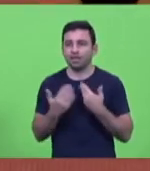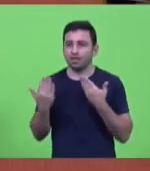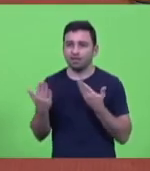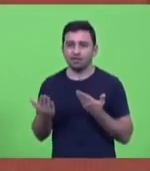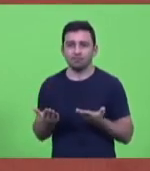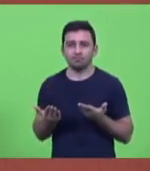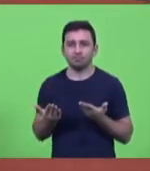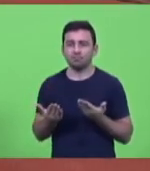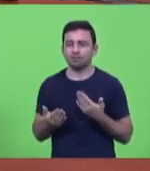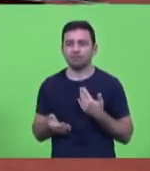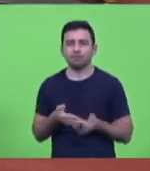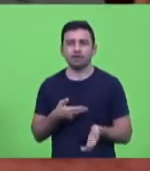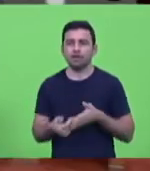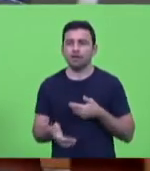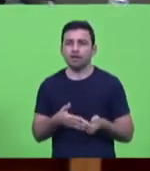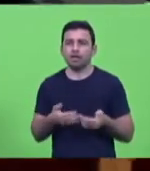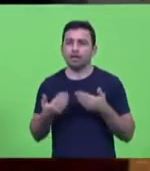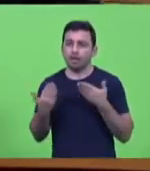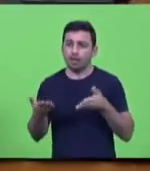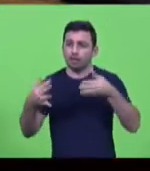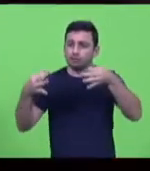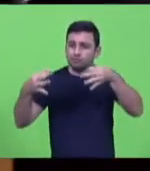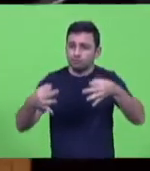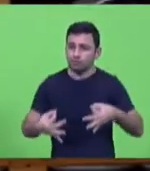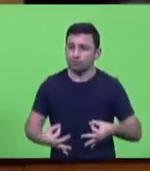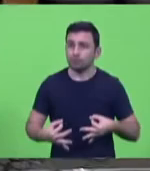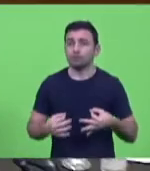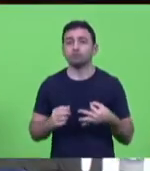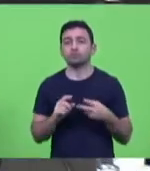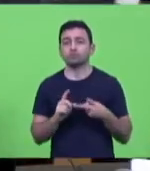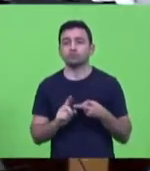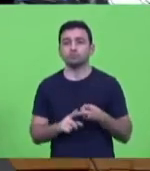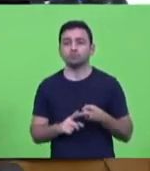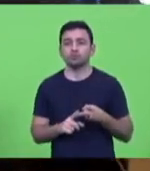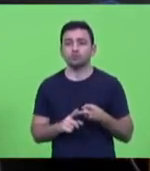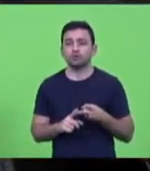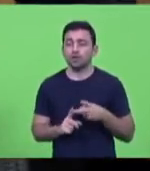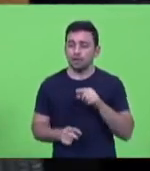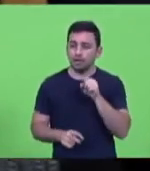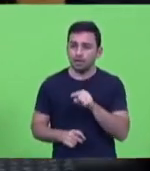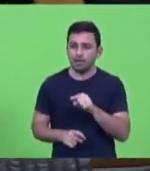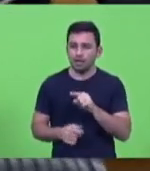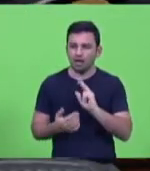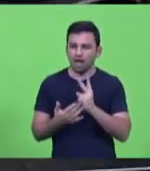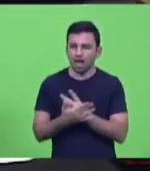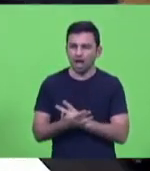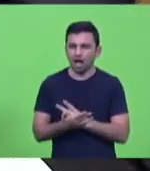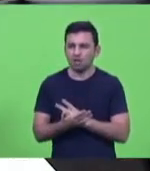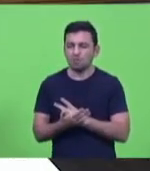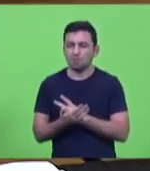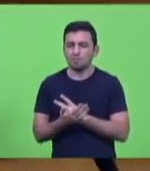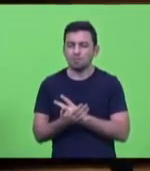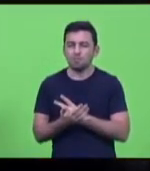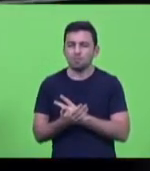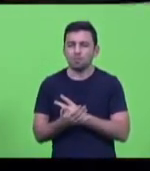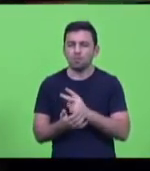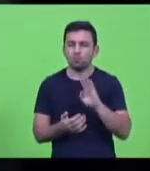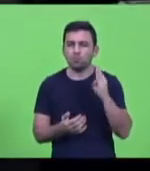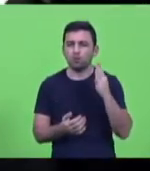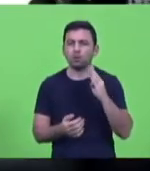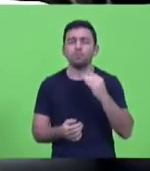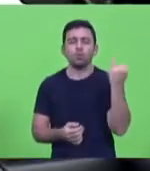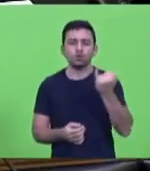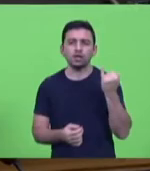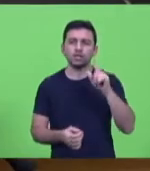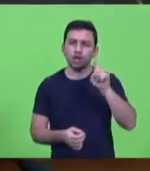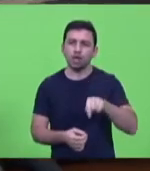Não importa se a pessoa é decente, não importa se a pessoa é mau caráter, se é bandido, não importa. Importa é se é mulher.